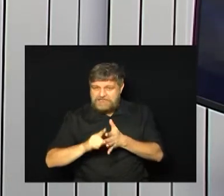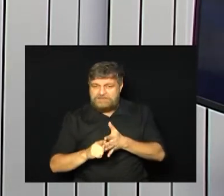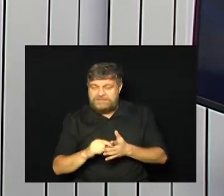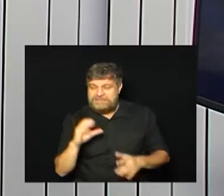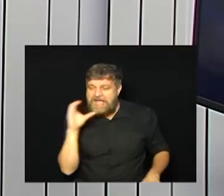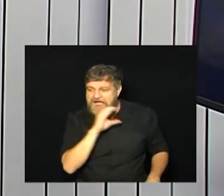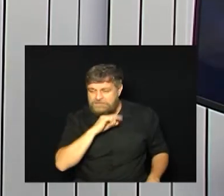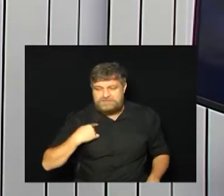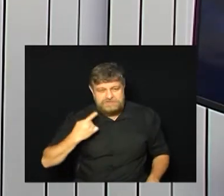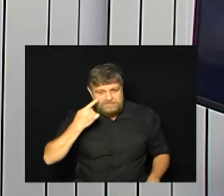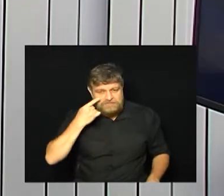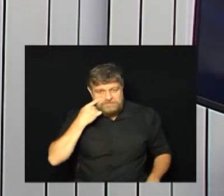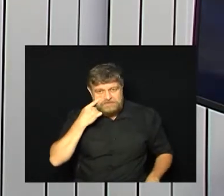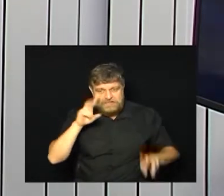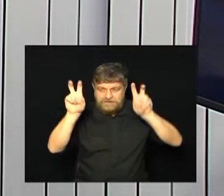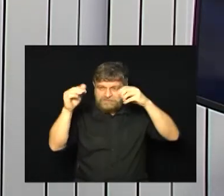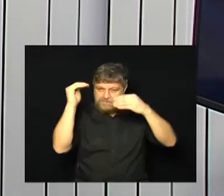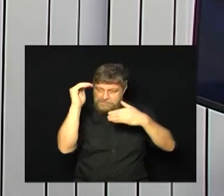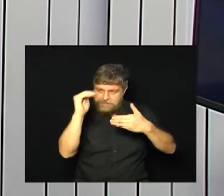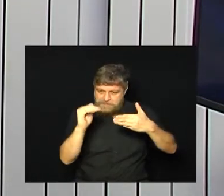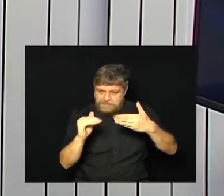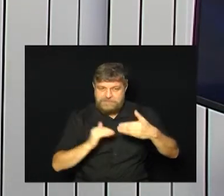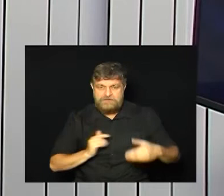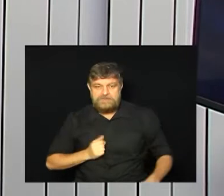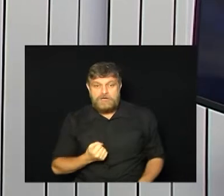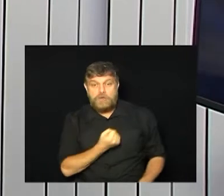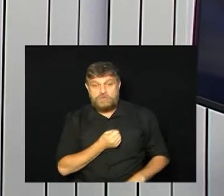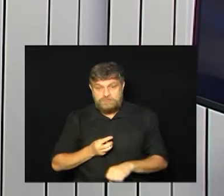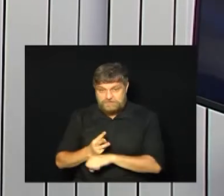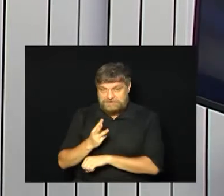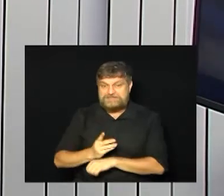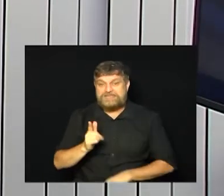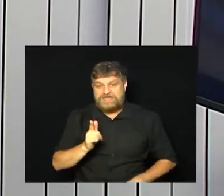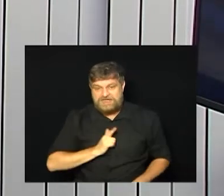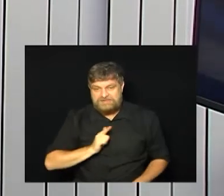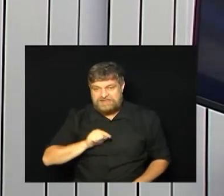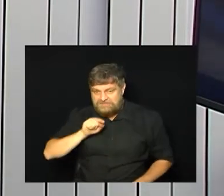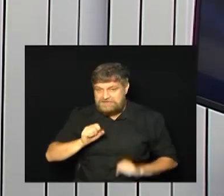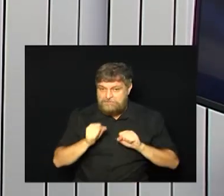conferir muitos assuntos. Continue participando. 19 é o nosso DDD.